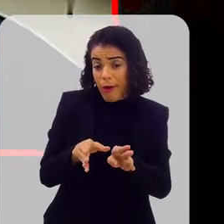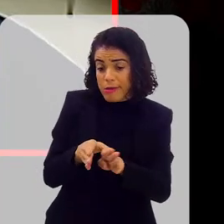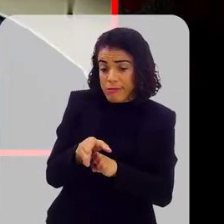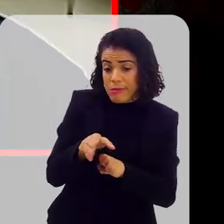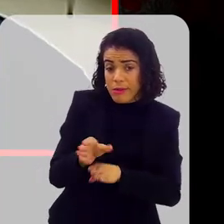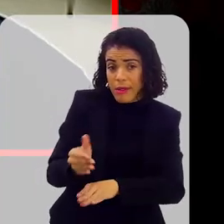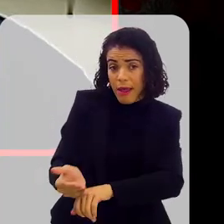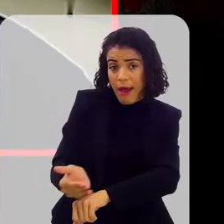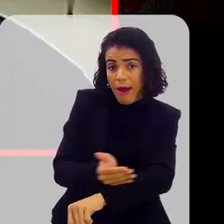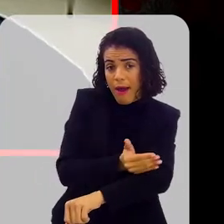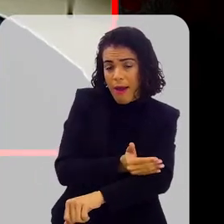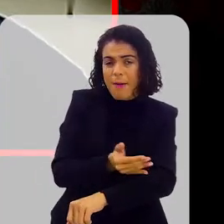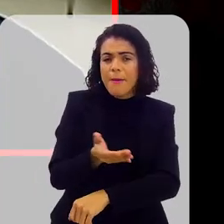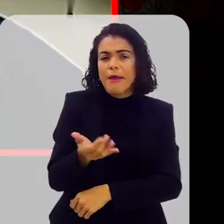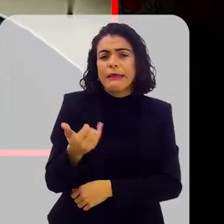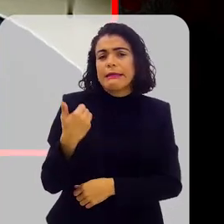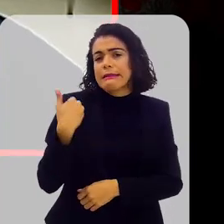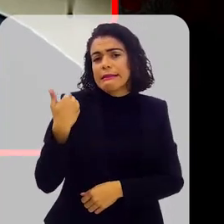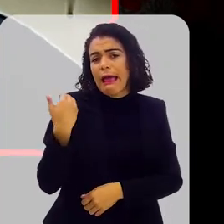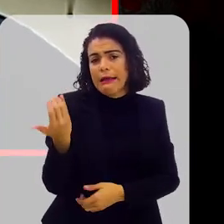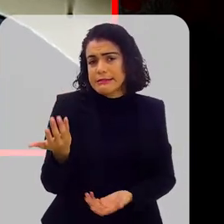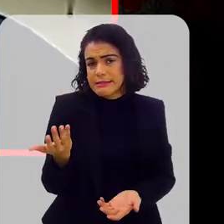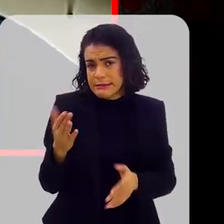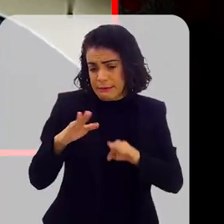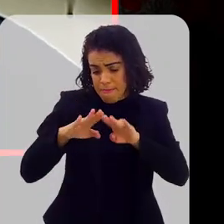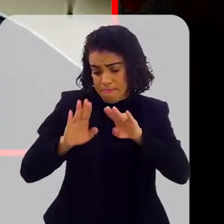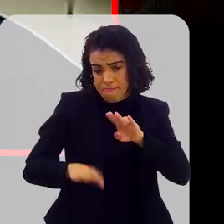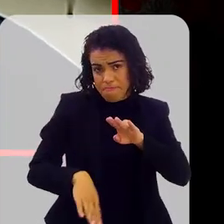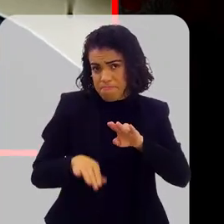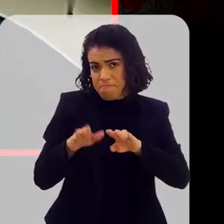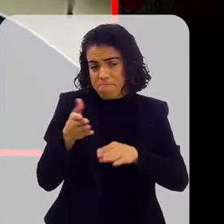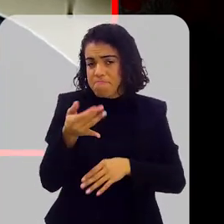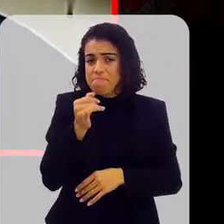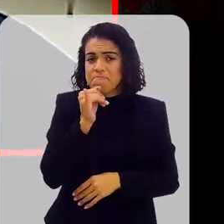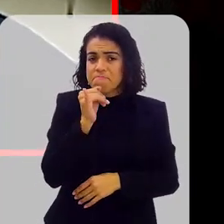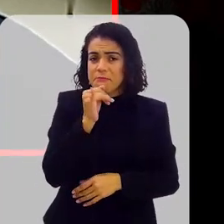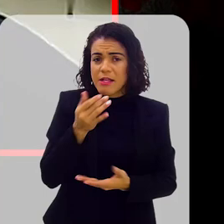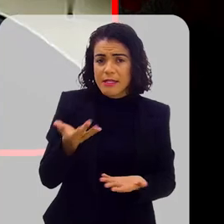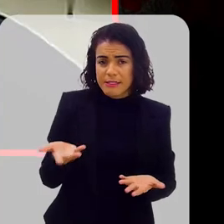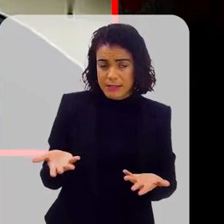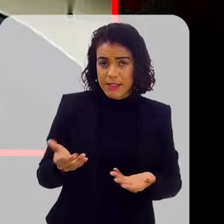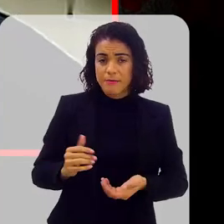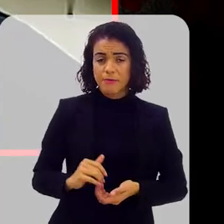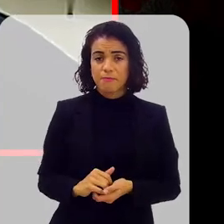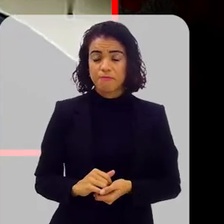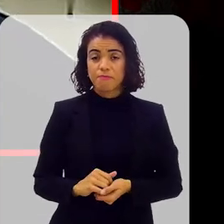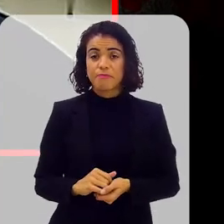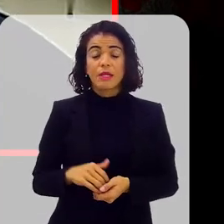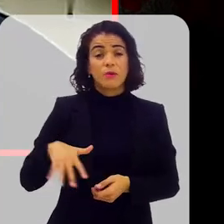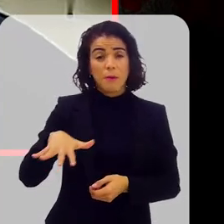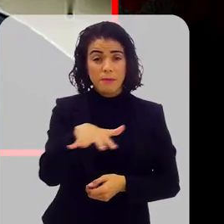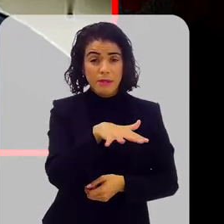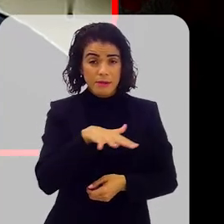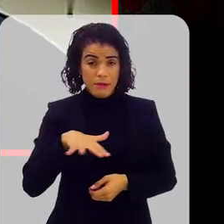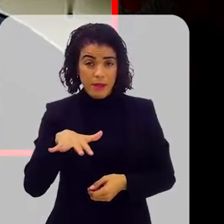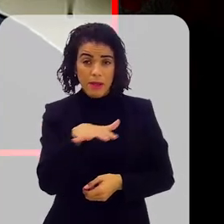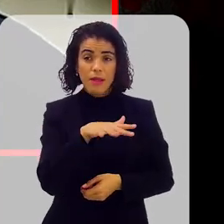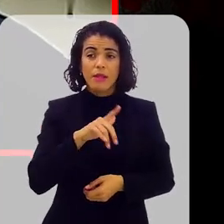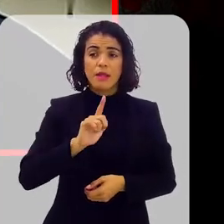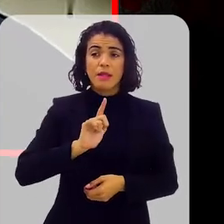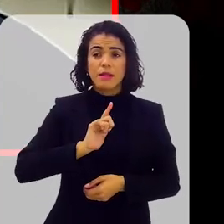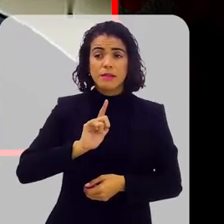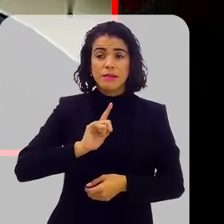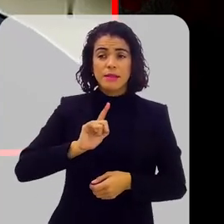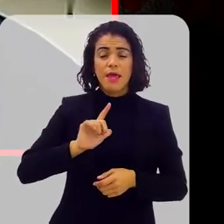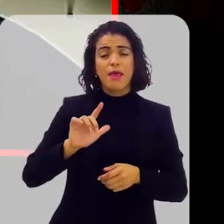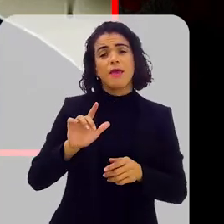pode, inclusive, indicar precocemente, com menos do que isso de idade. Geralmente, de uma maneira geral,